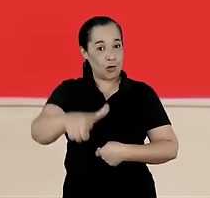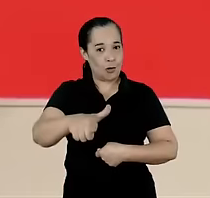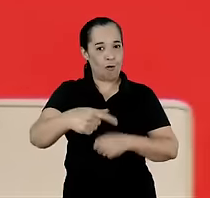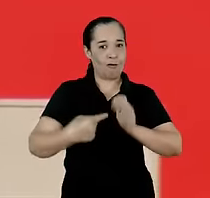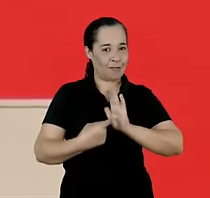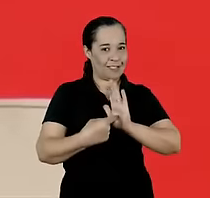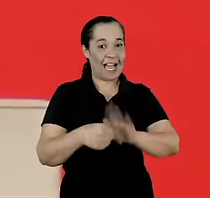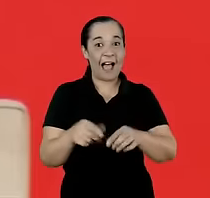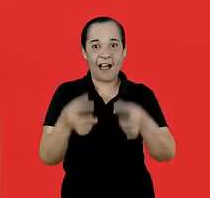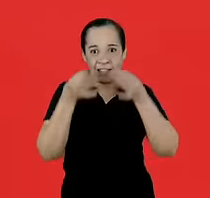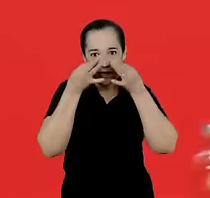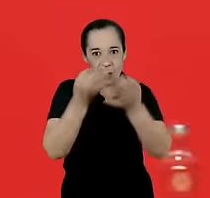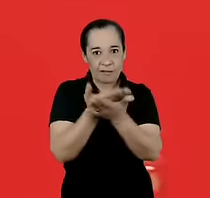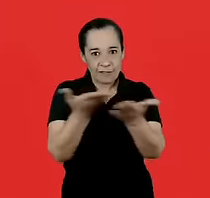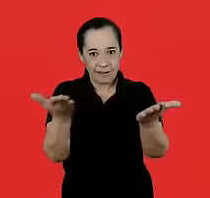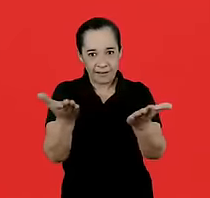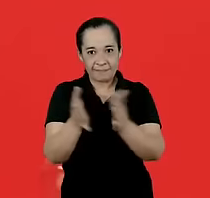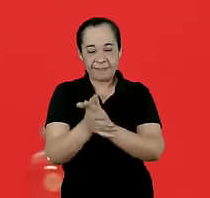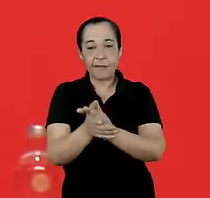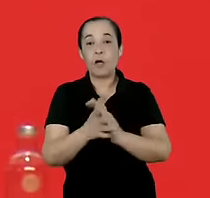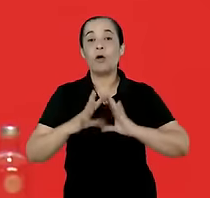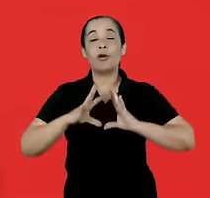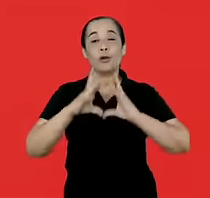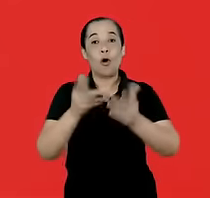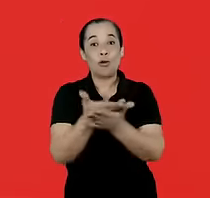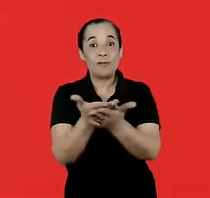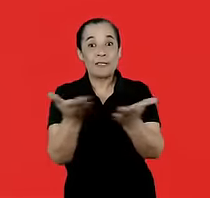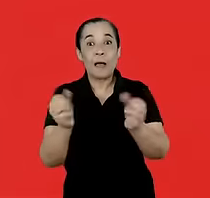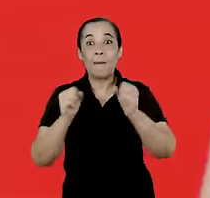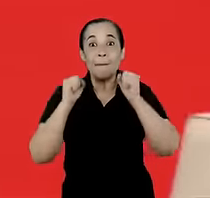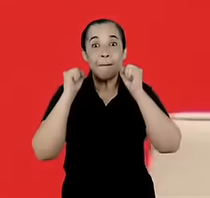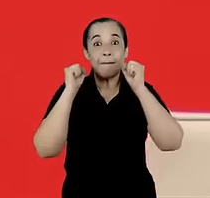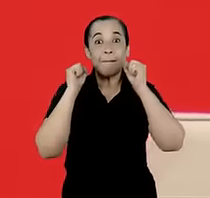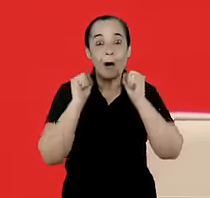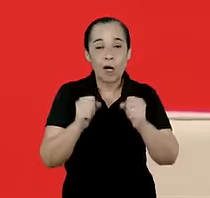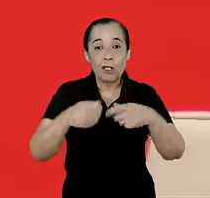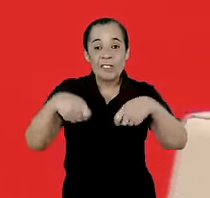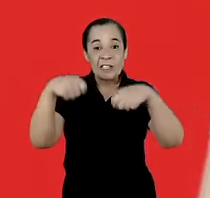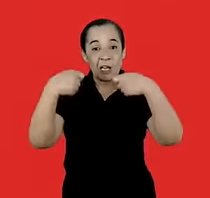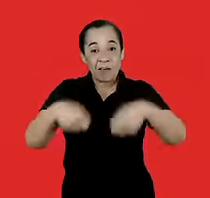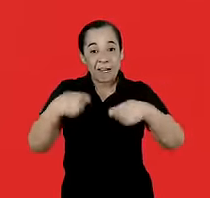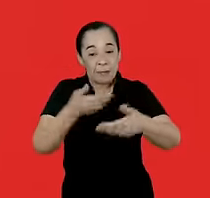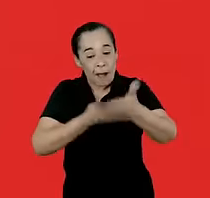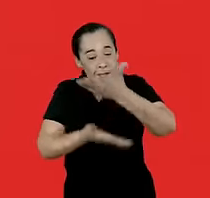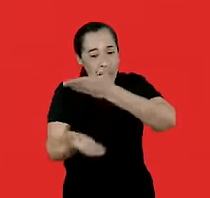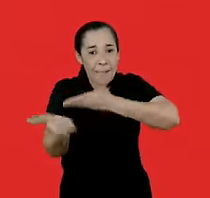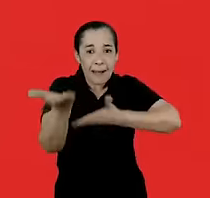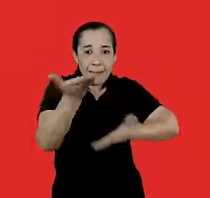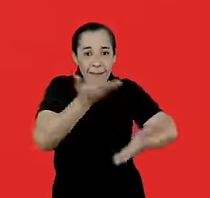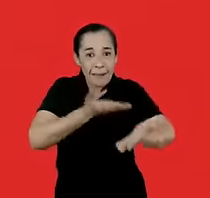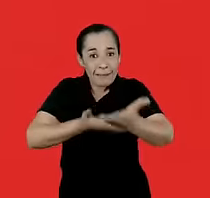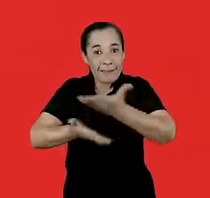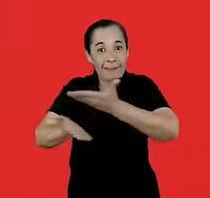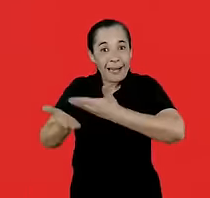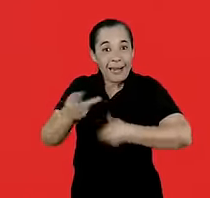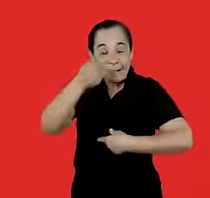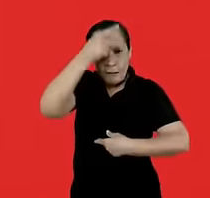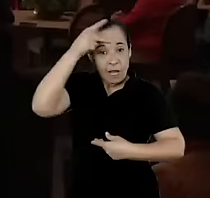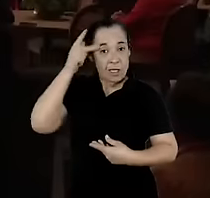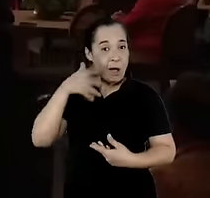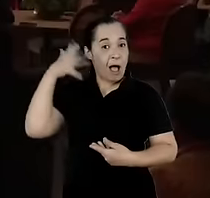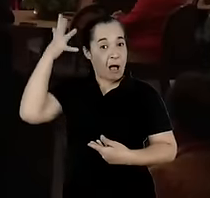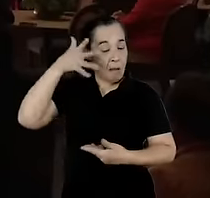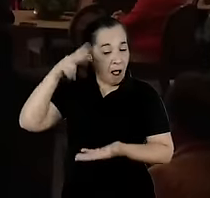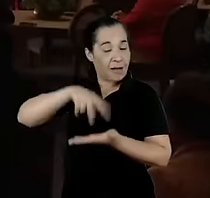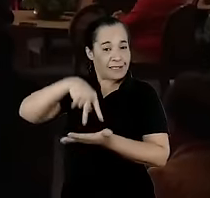chamar atenção de vocês que todos vocês podem e devem interagir com os nossos painel as Então